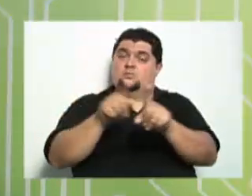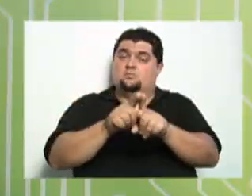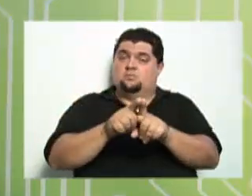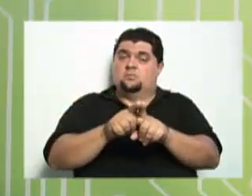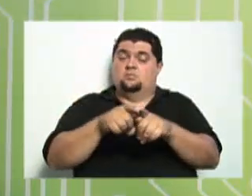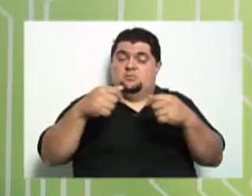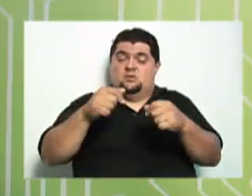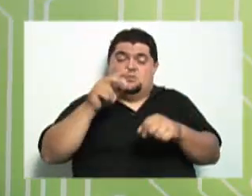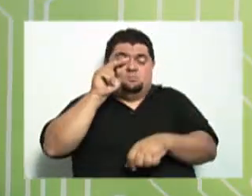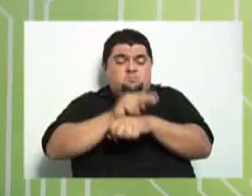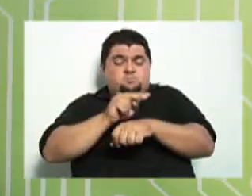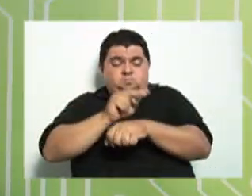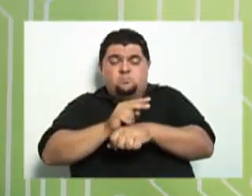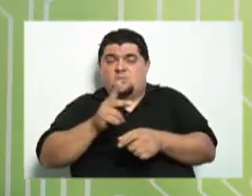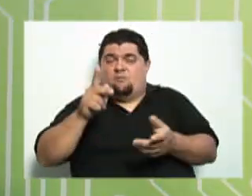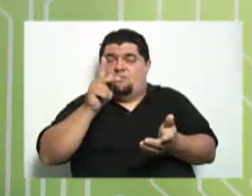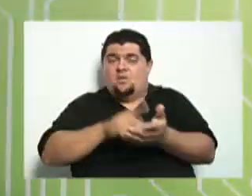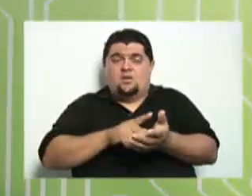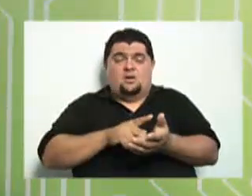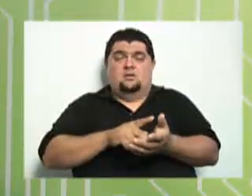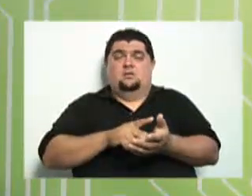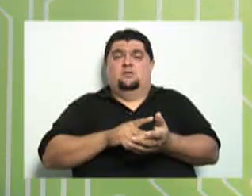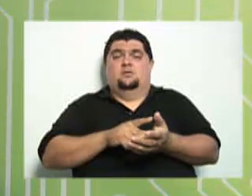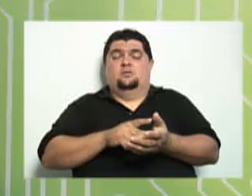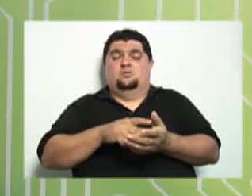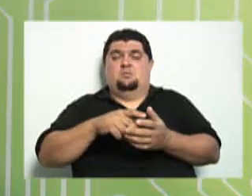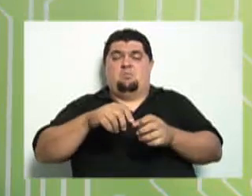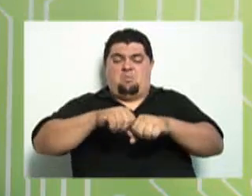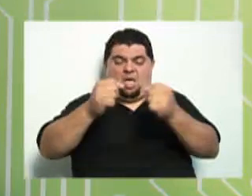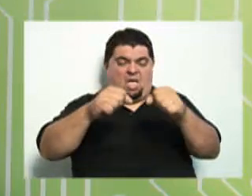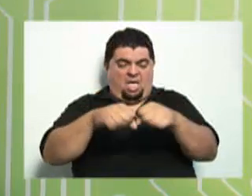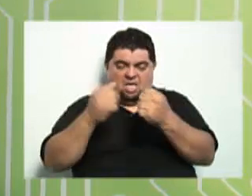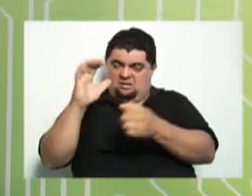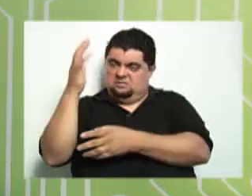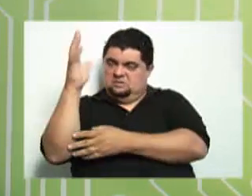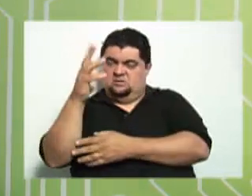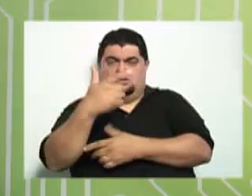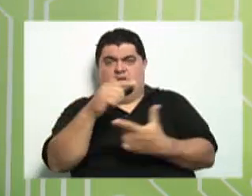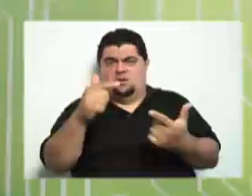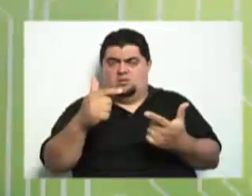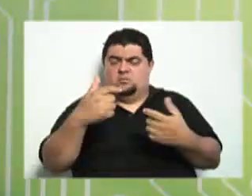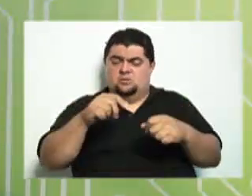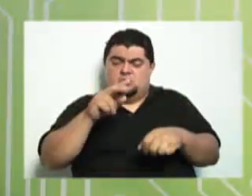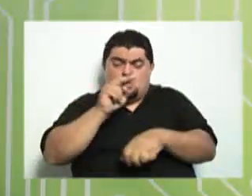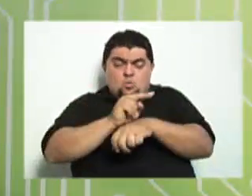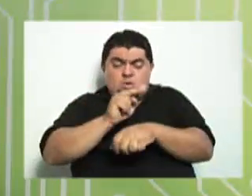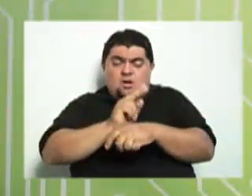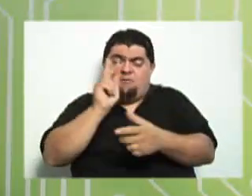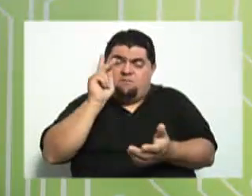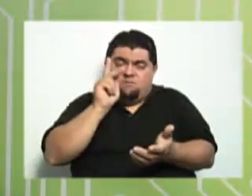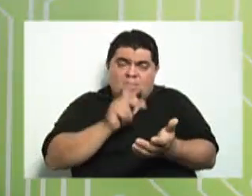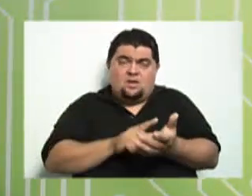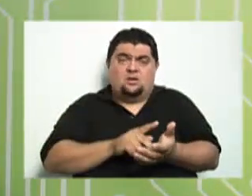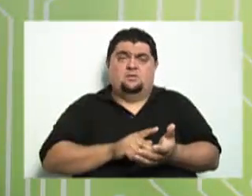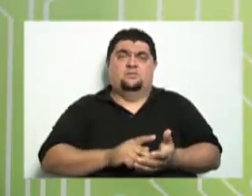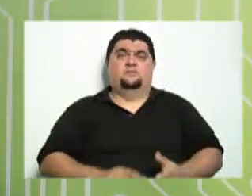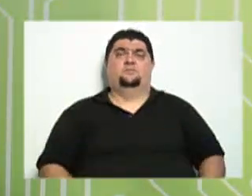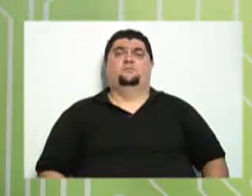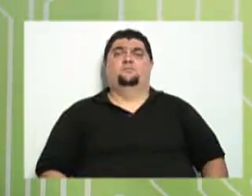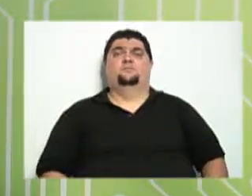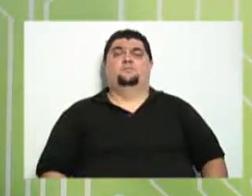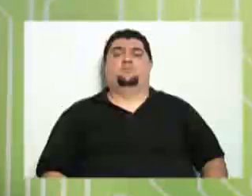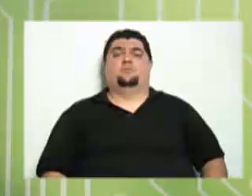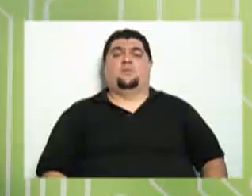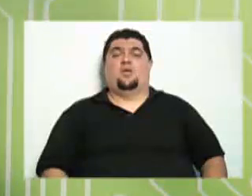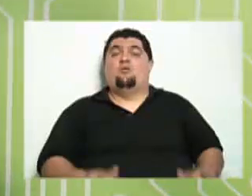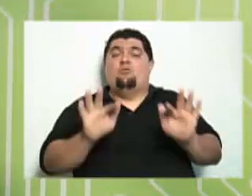ambientalmente correto. Ambientalmente correto é aquilo que não destrói o ambiente ou que busca um impacto menor no meio ambiente. E,